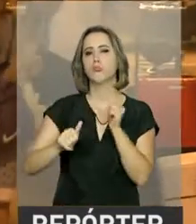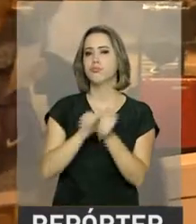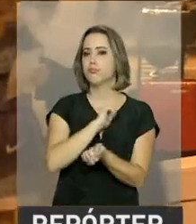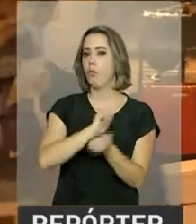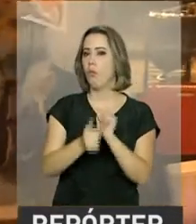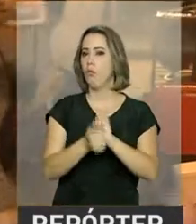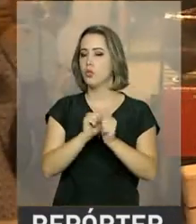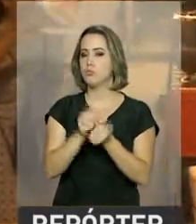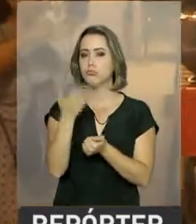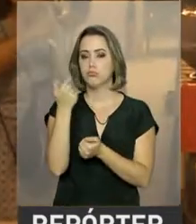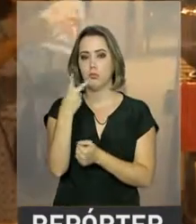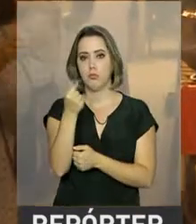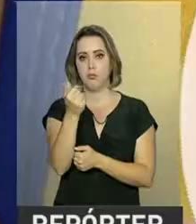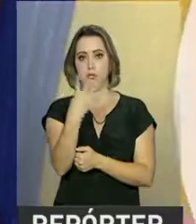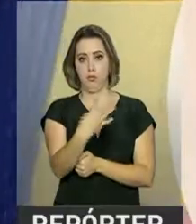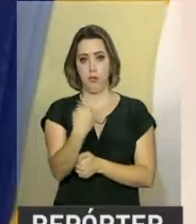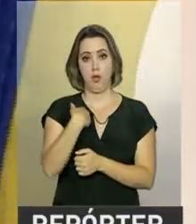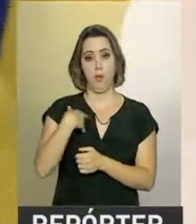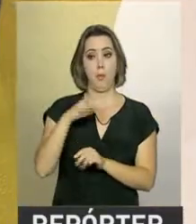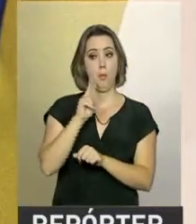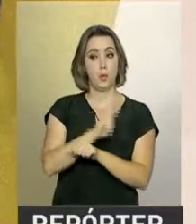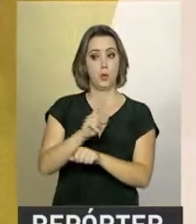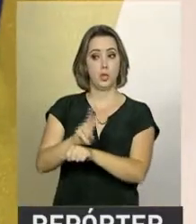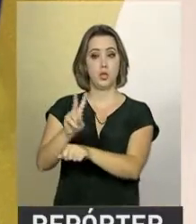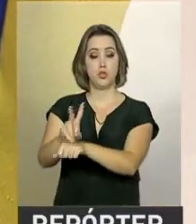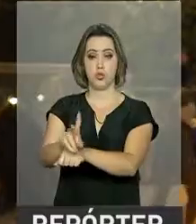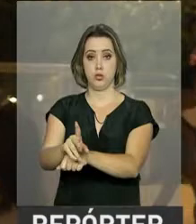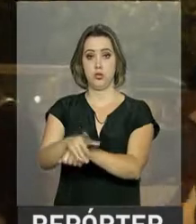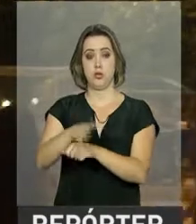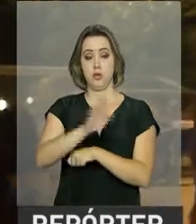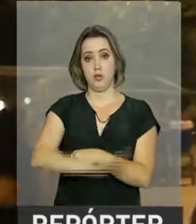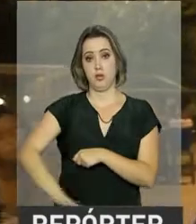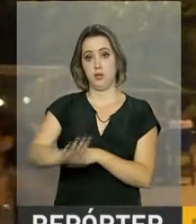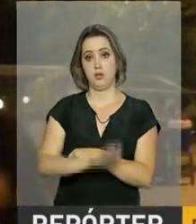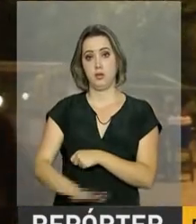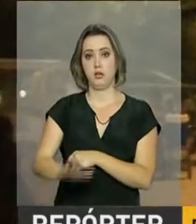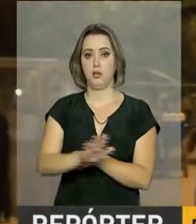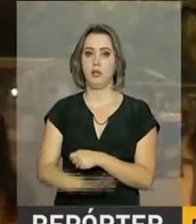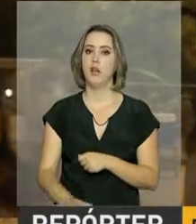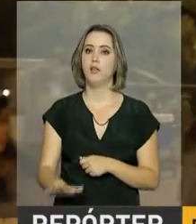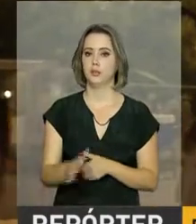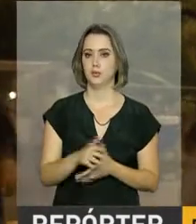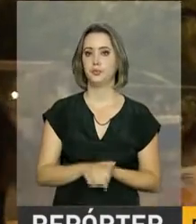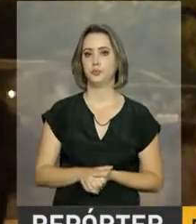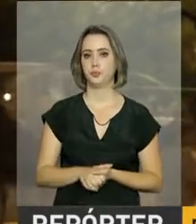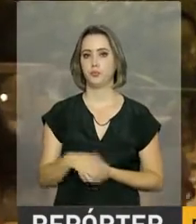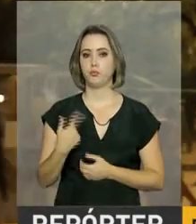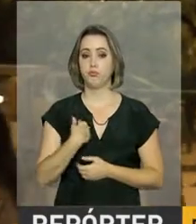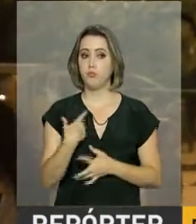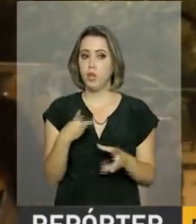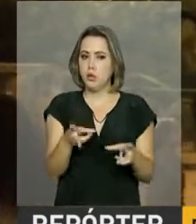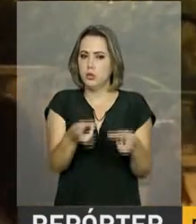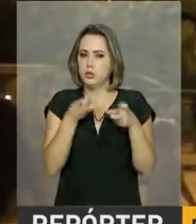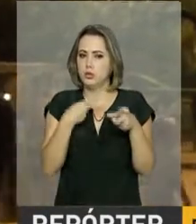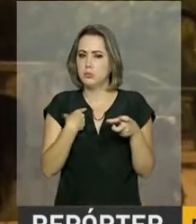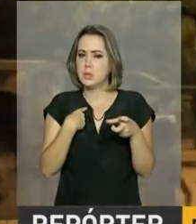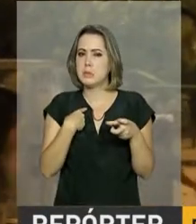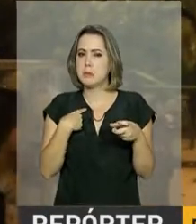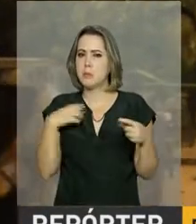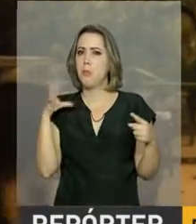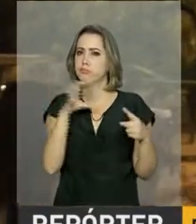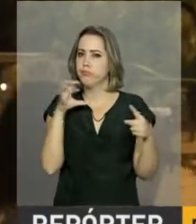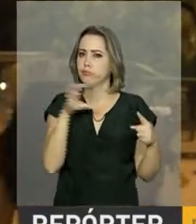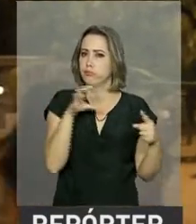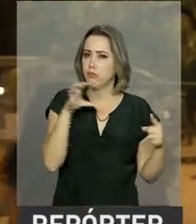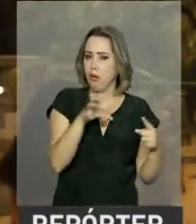e adolescentes de exploração nesse tipo de evento. A gente faz esse trabalho de sensibilização, de informação, tem que ser